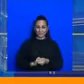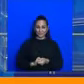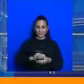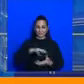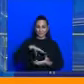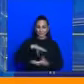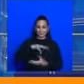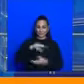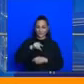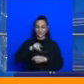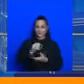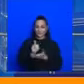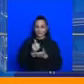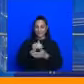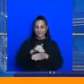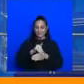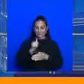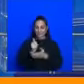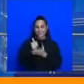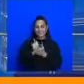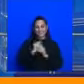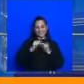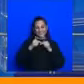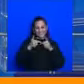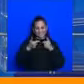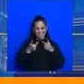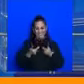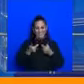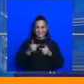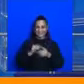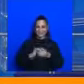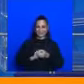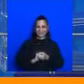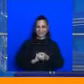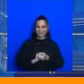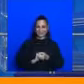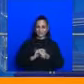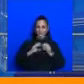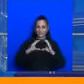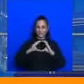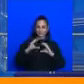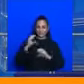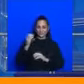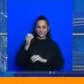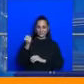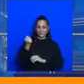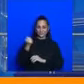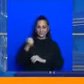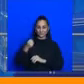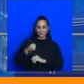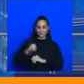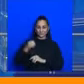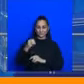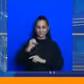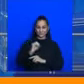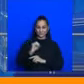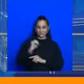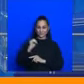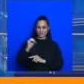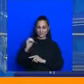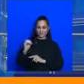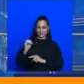O globo segue girando, você chamando, a sorte chegando. Bola branca, número